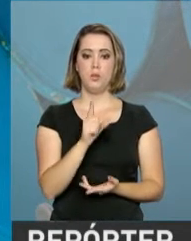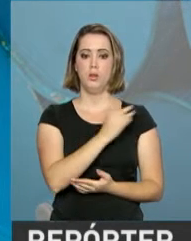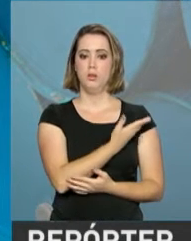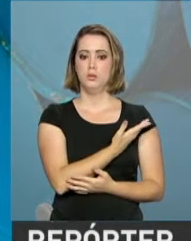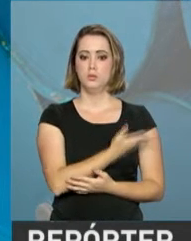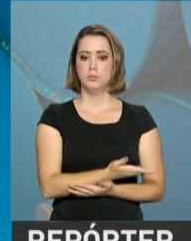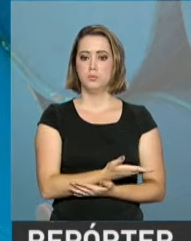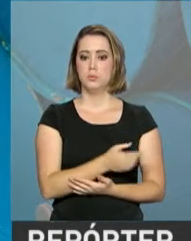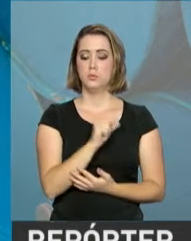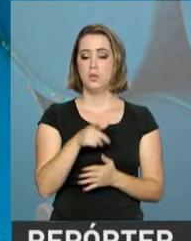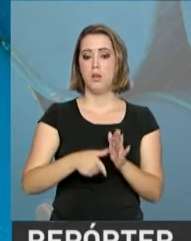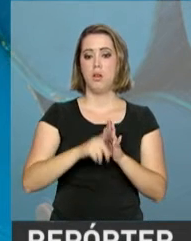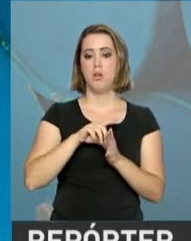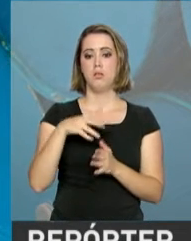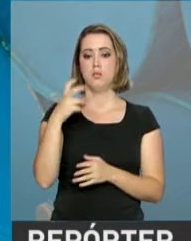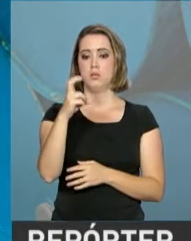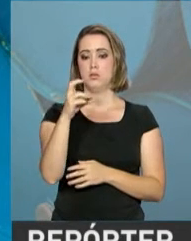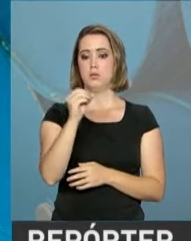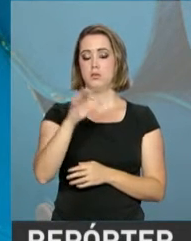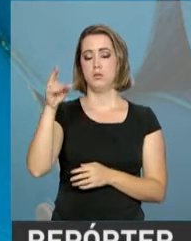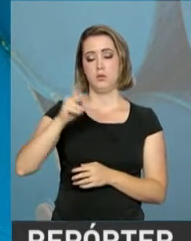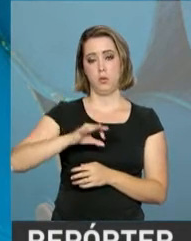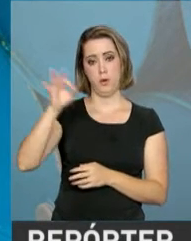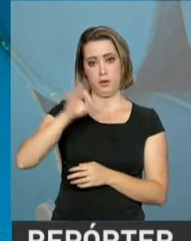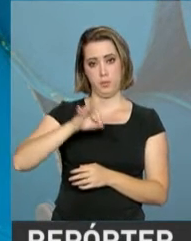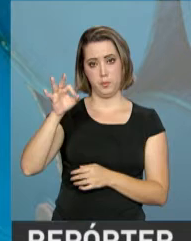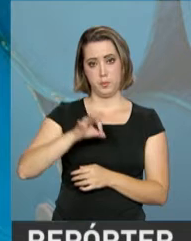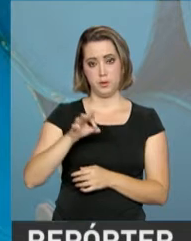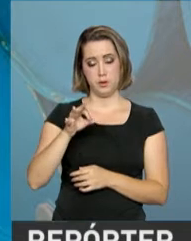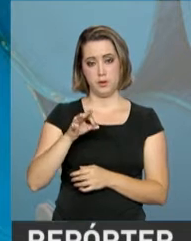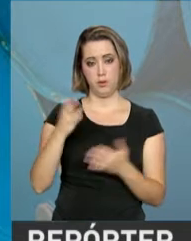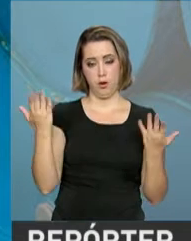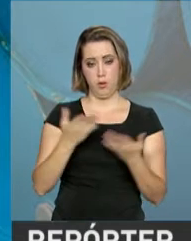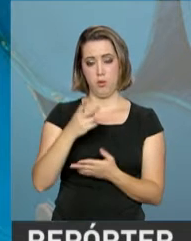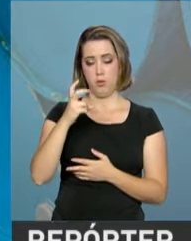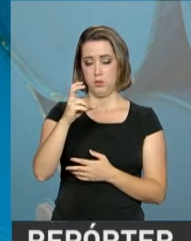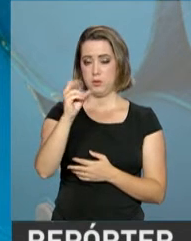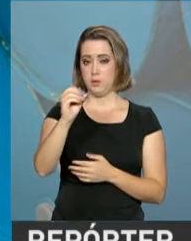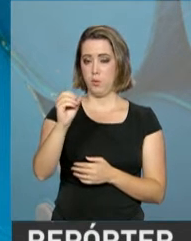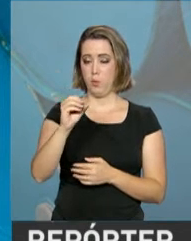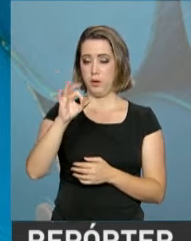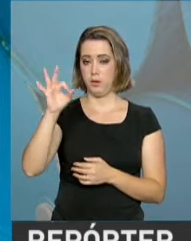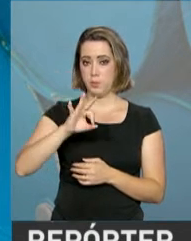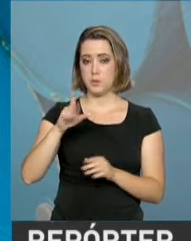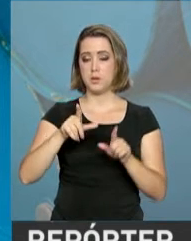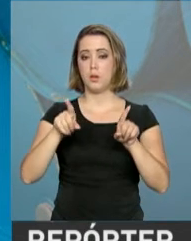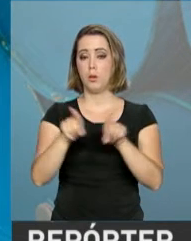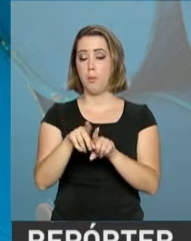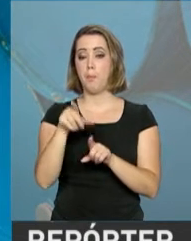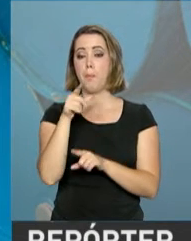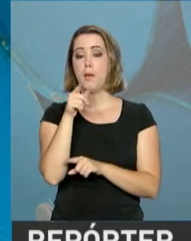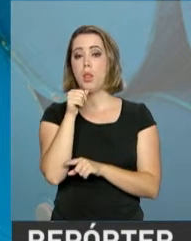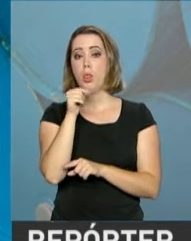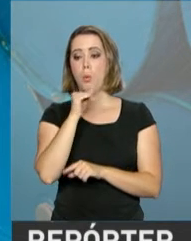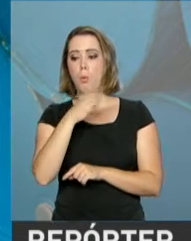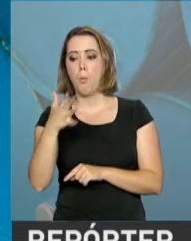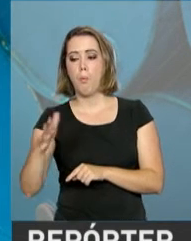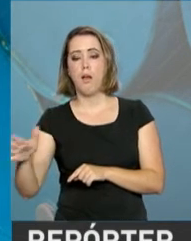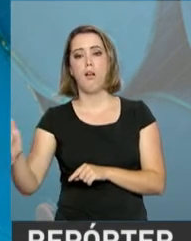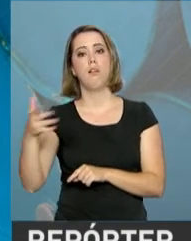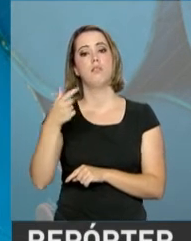o conteúdo nacional terá que ser de 50% no mar 18 por cento para a construção de